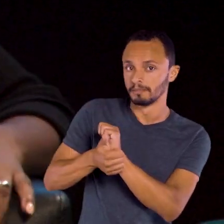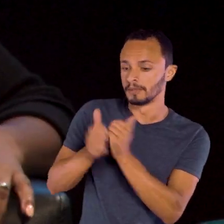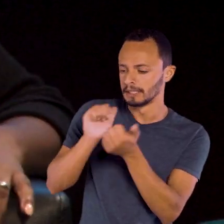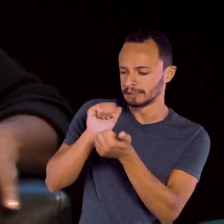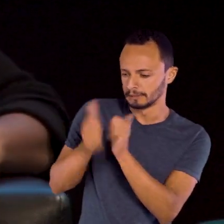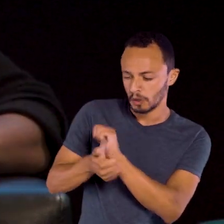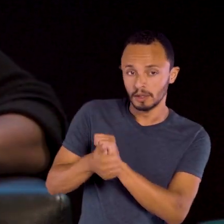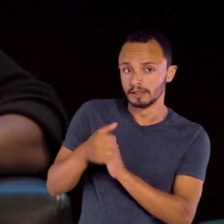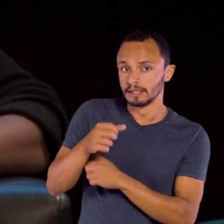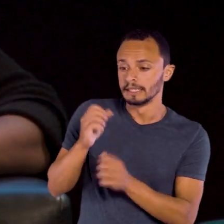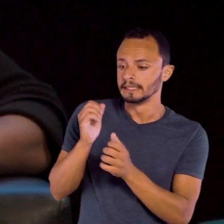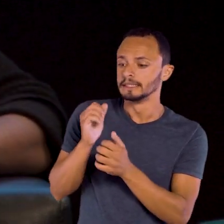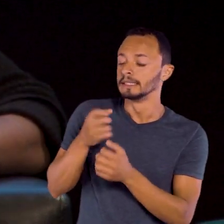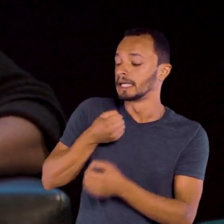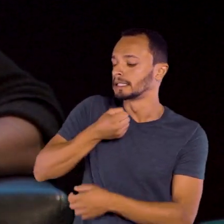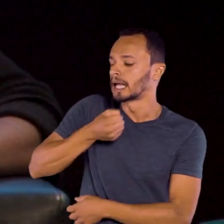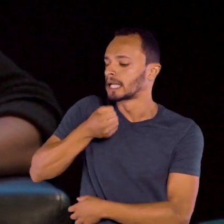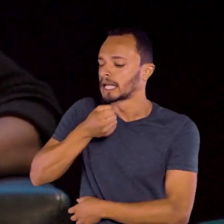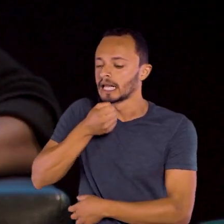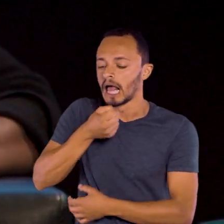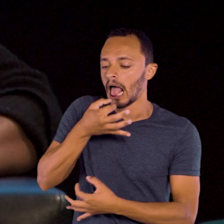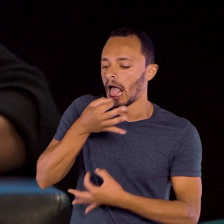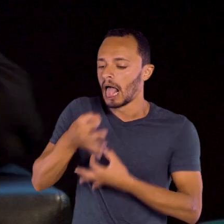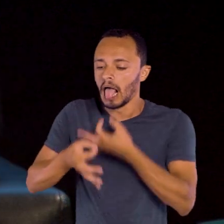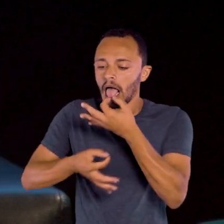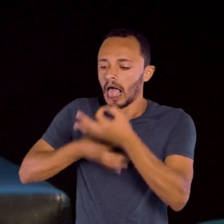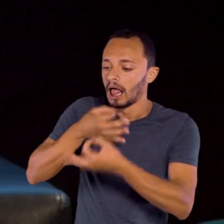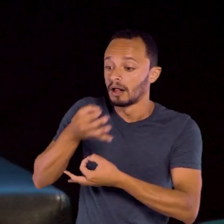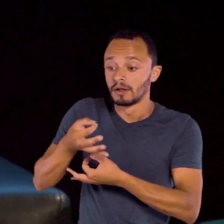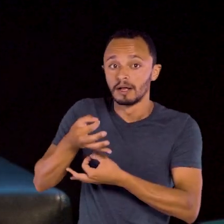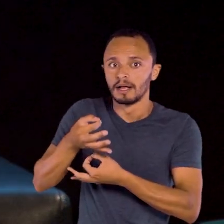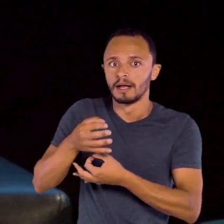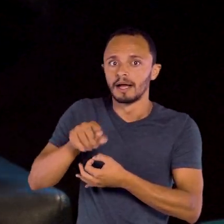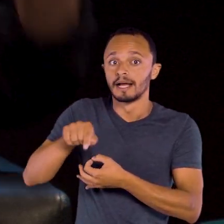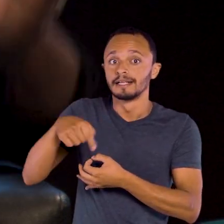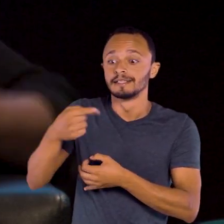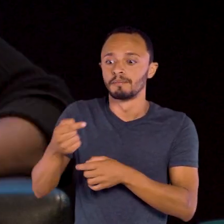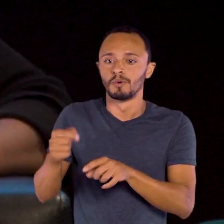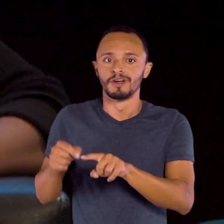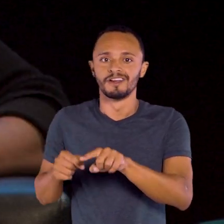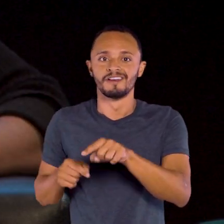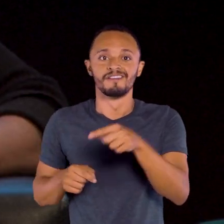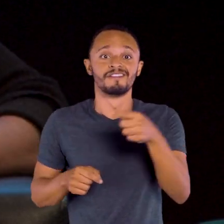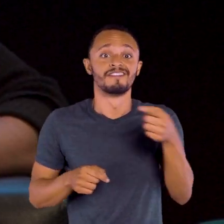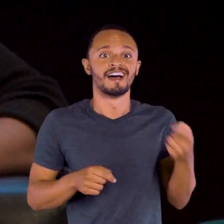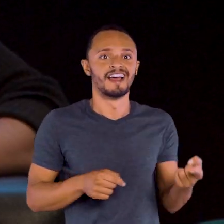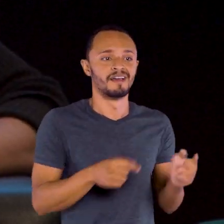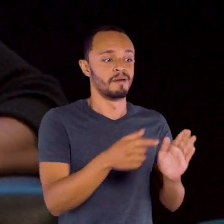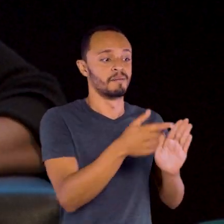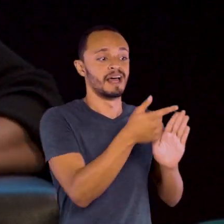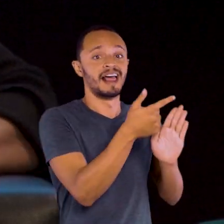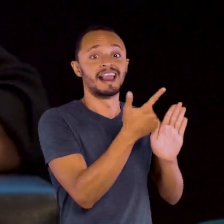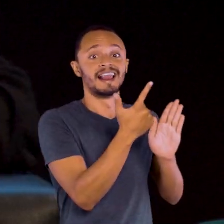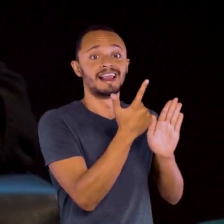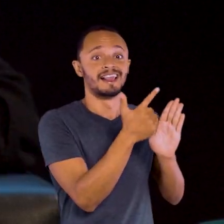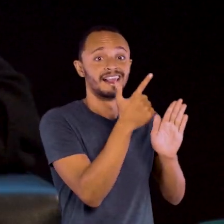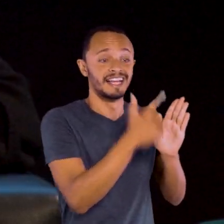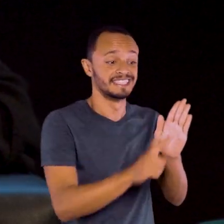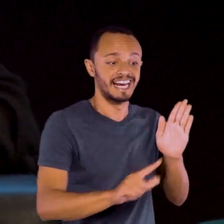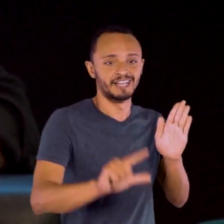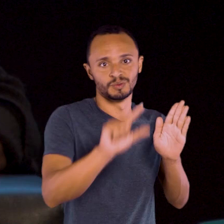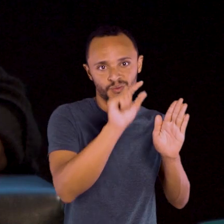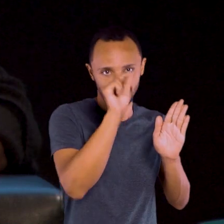né? Porque a pessoa era jornalista de esportes, de repente ela dá um salto e vai para a literatura, mas eu acho